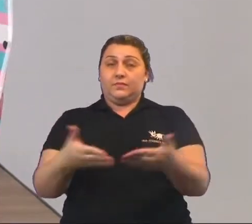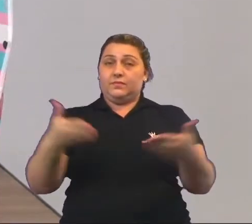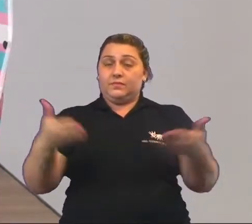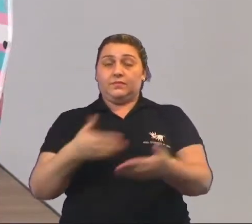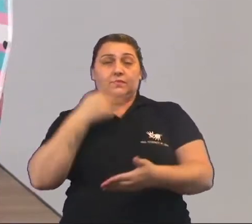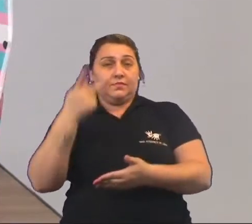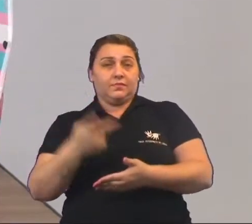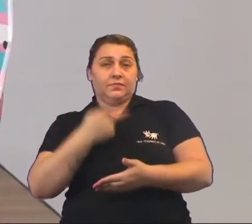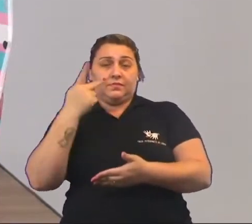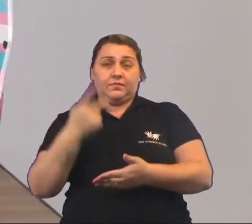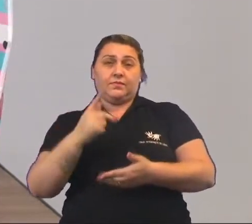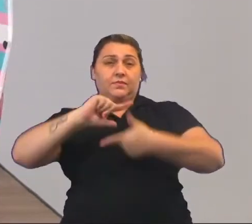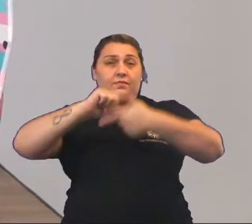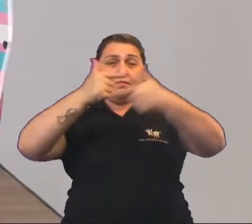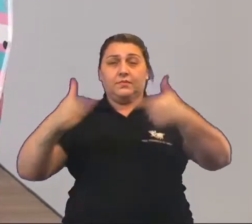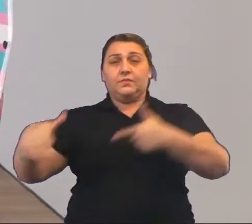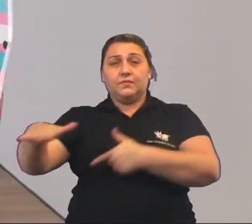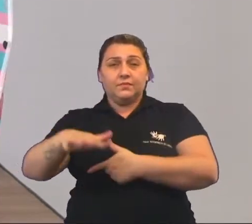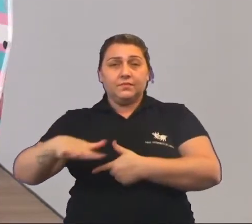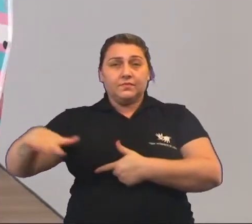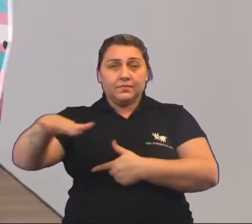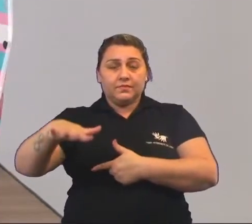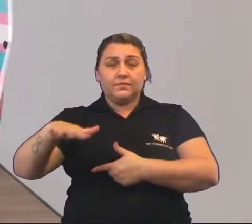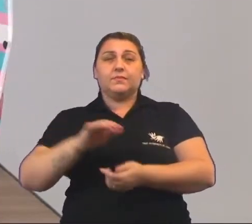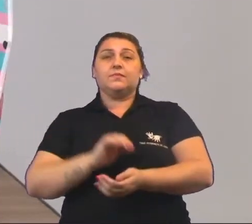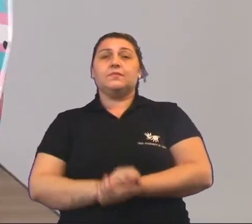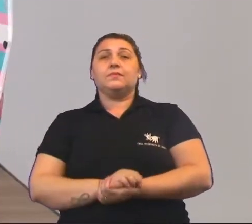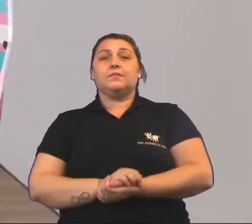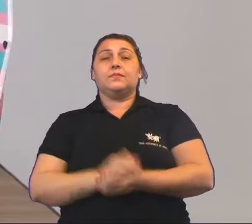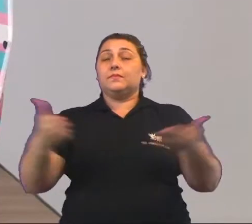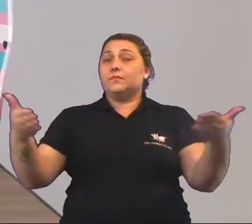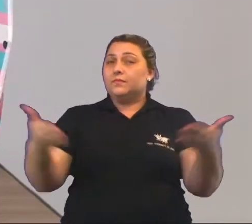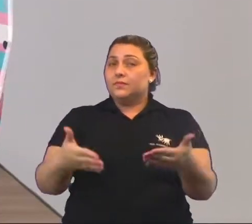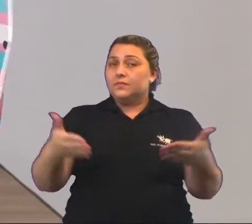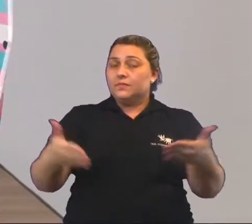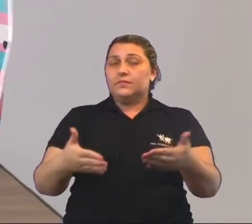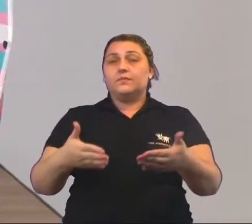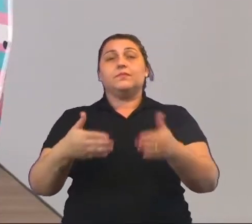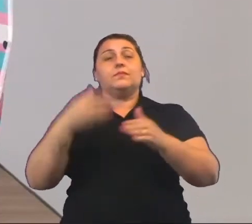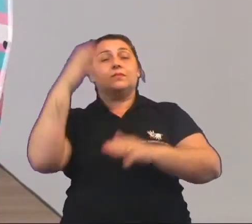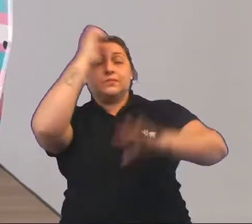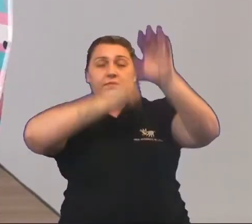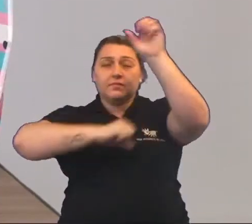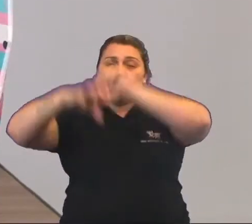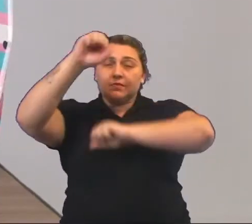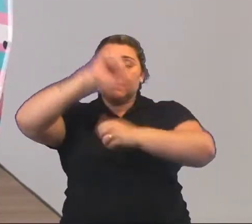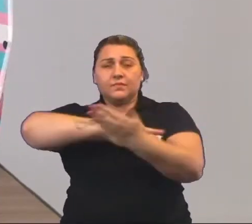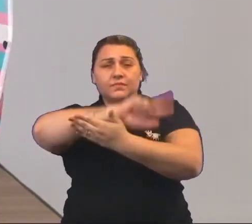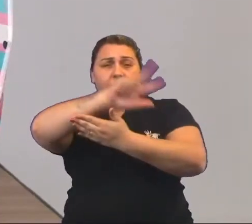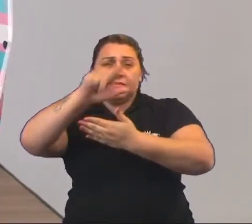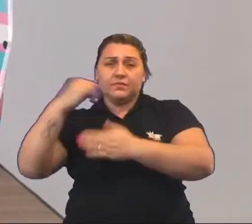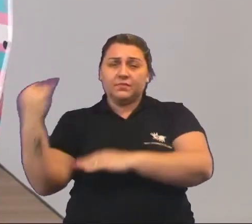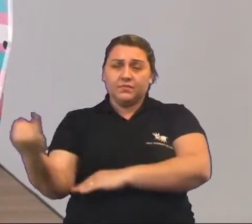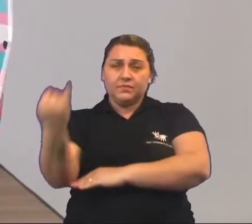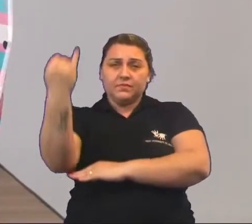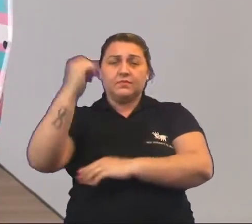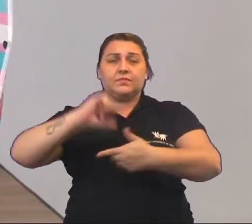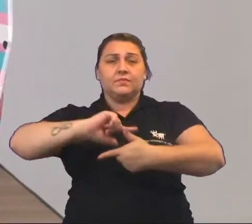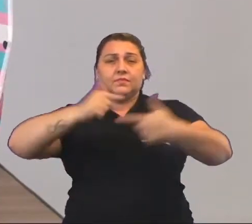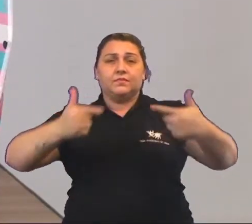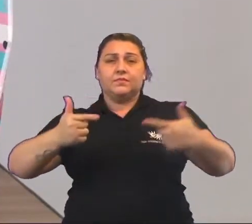vamos falar sobre as figuras geométricas planas. Hoje nós vamos aprender muitas coisas importantes sobre as